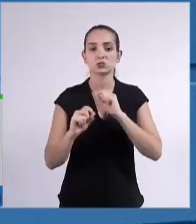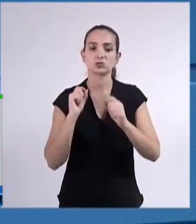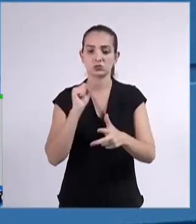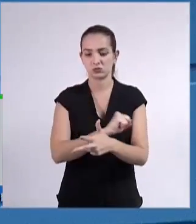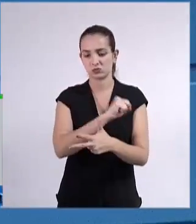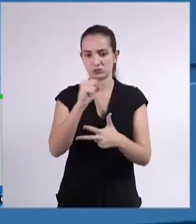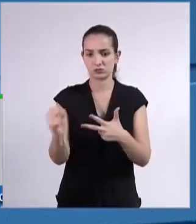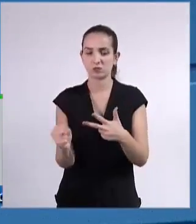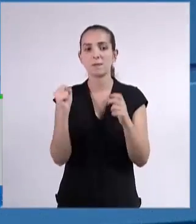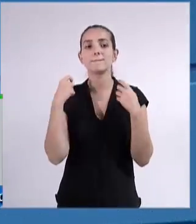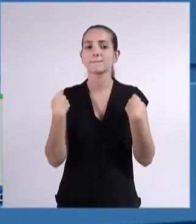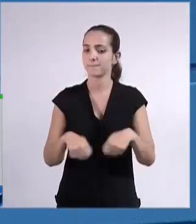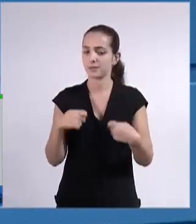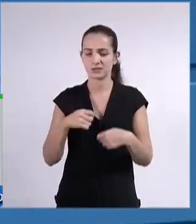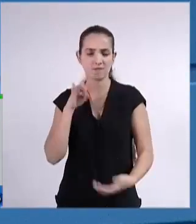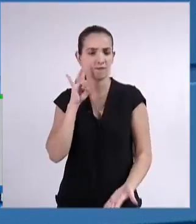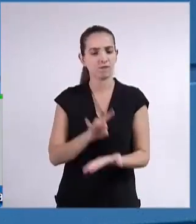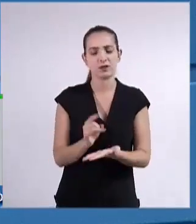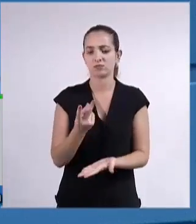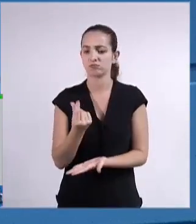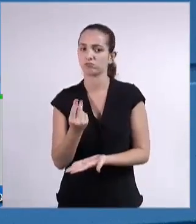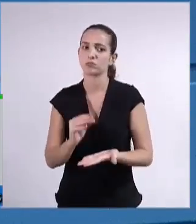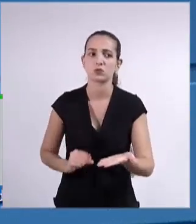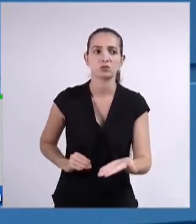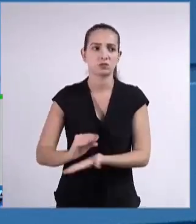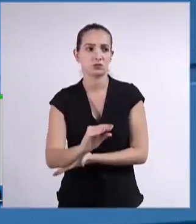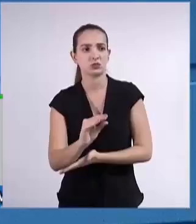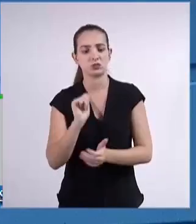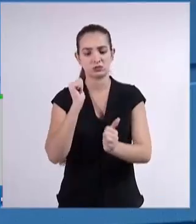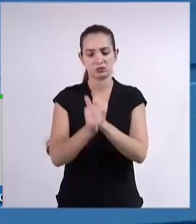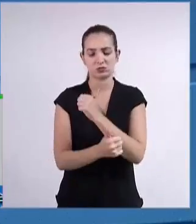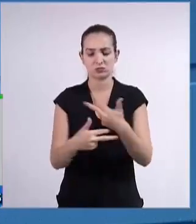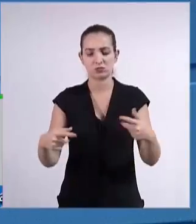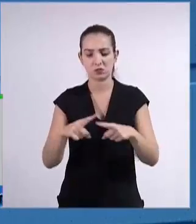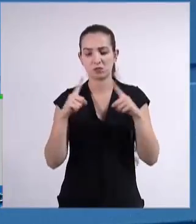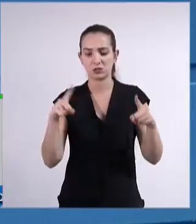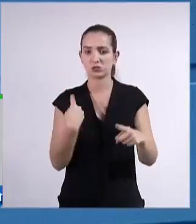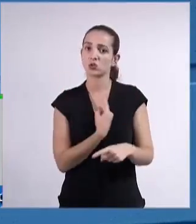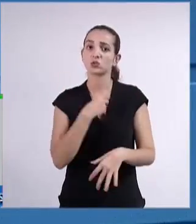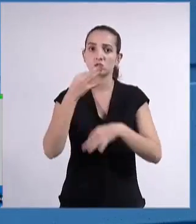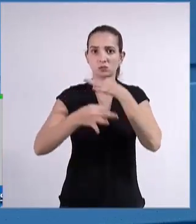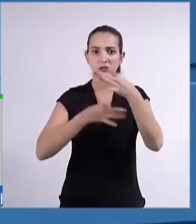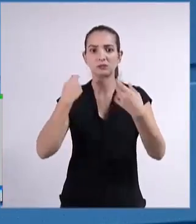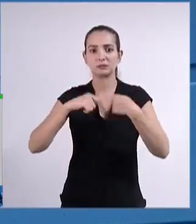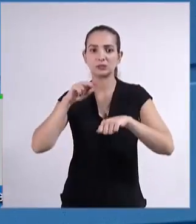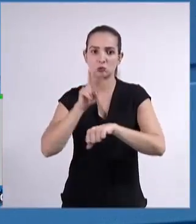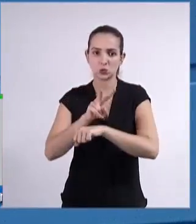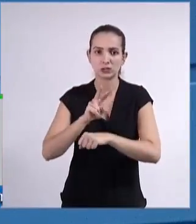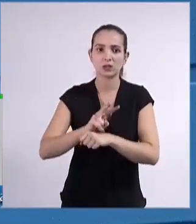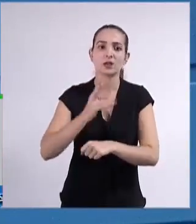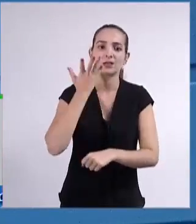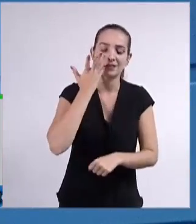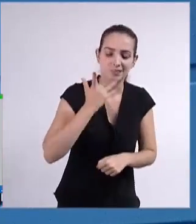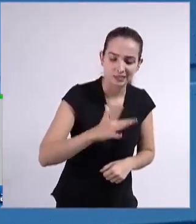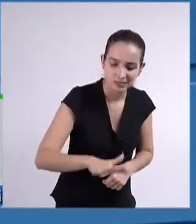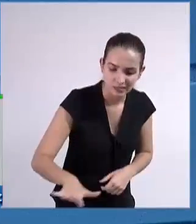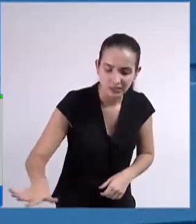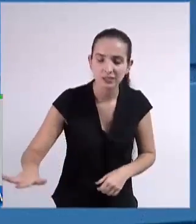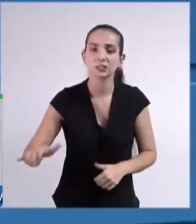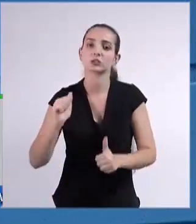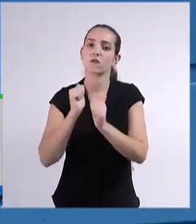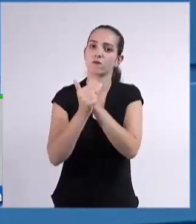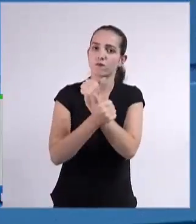público deve realmente investir no esporte. Mas, sob o meu ponto de vista, nós temos que prestar atenção nas crianças, no futebol amador,